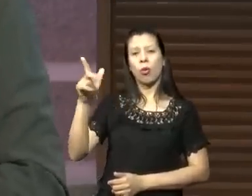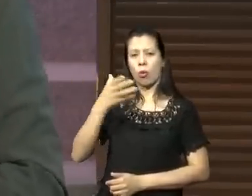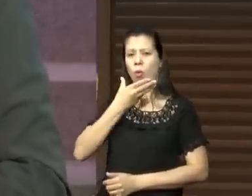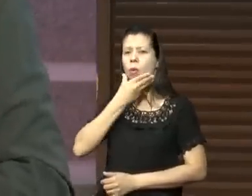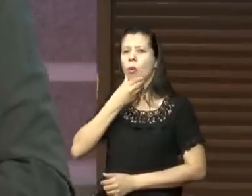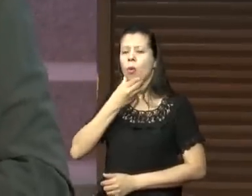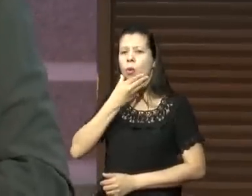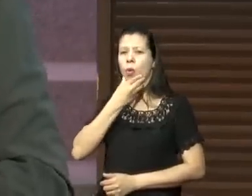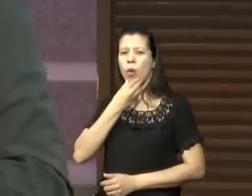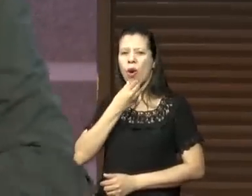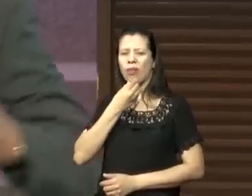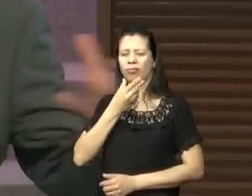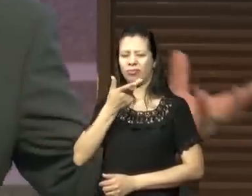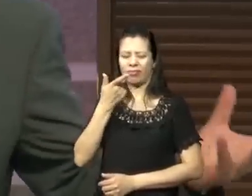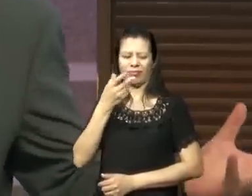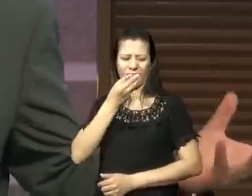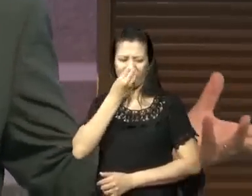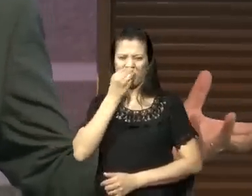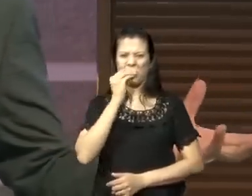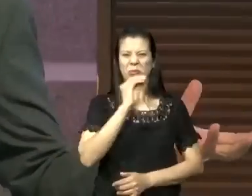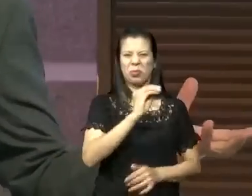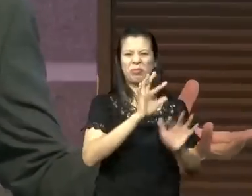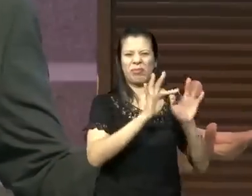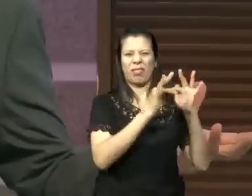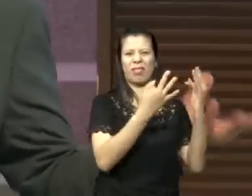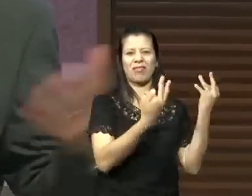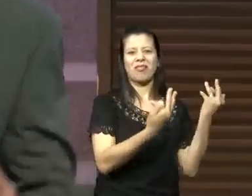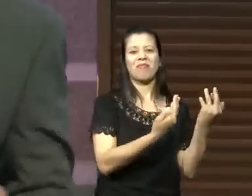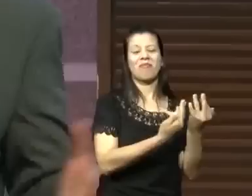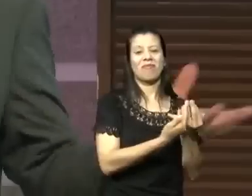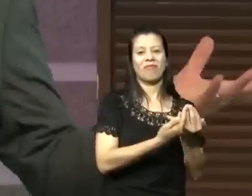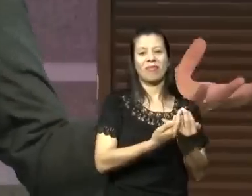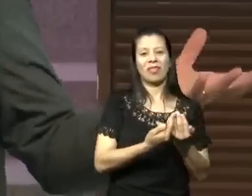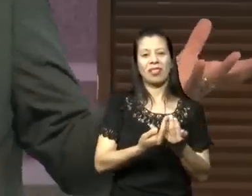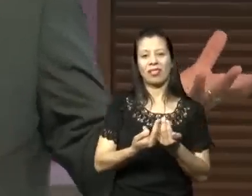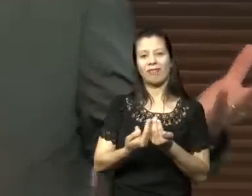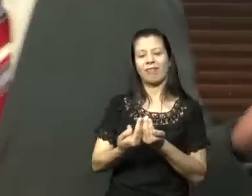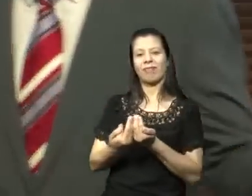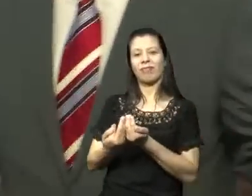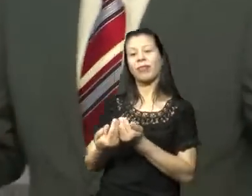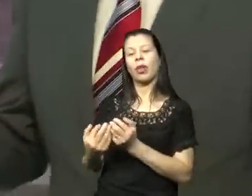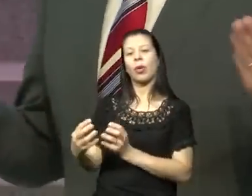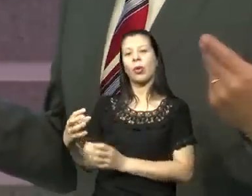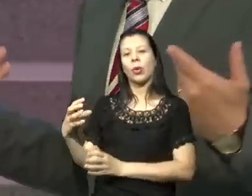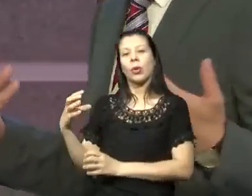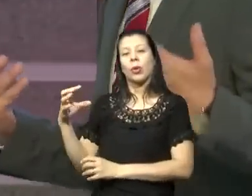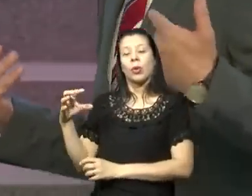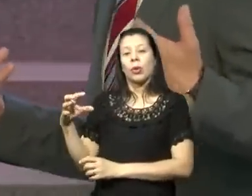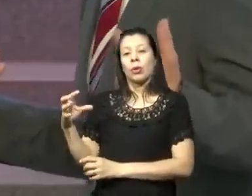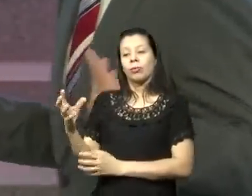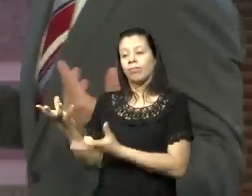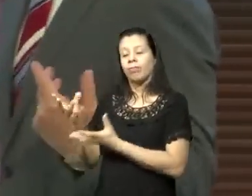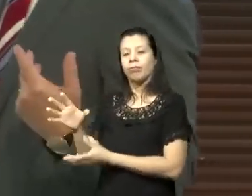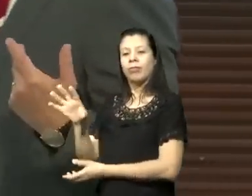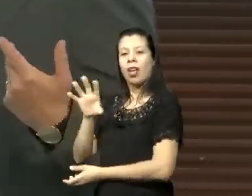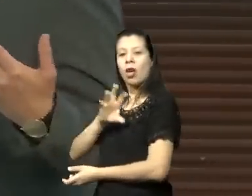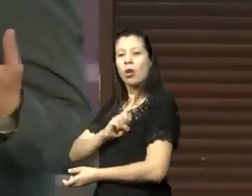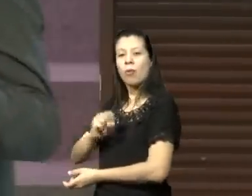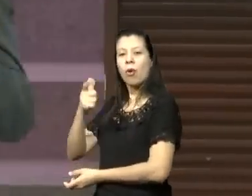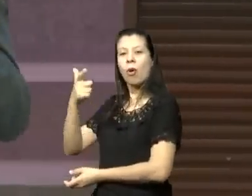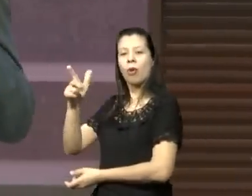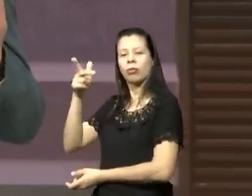garota e a culpa veio é errado é pecado mas querendo estudar-se